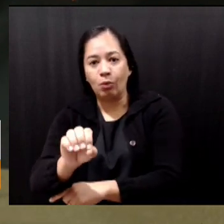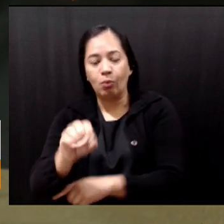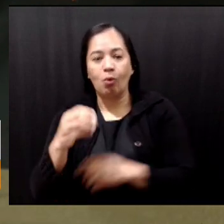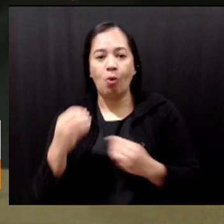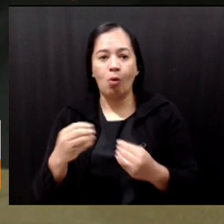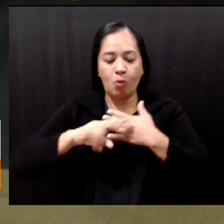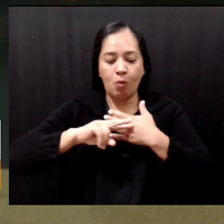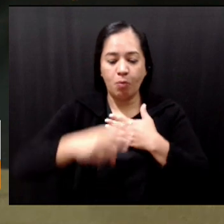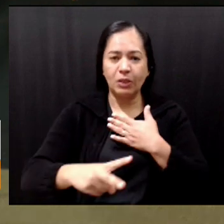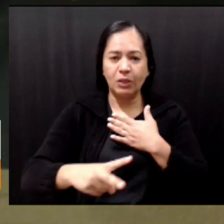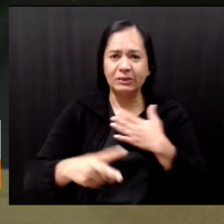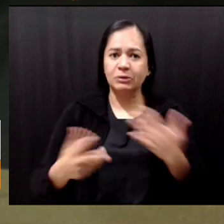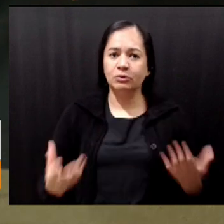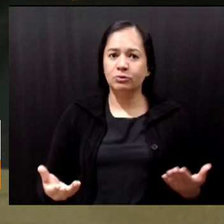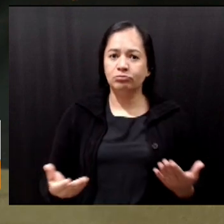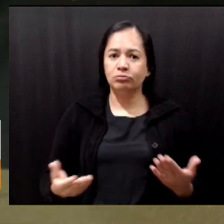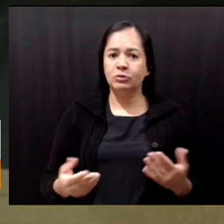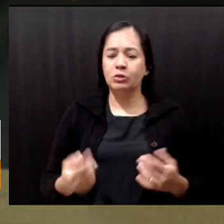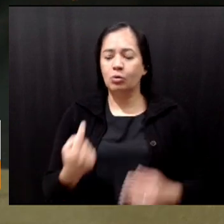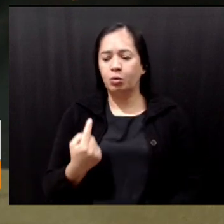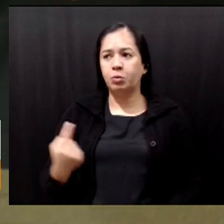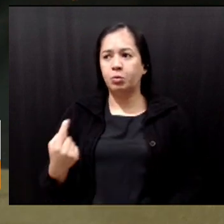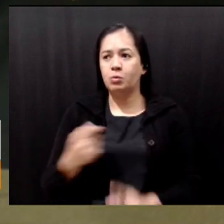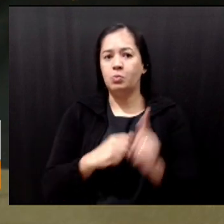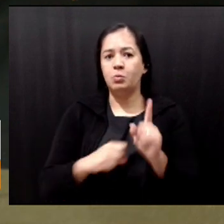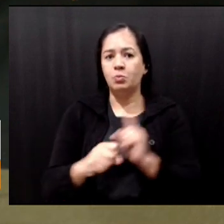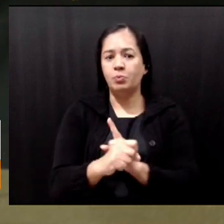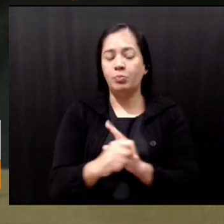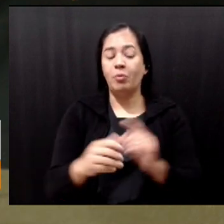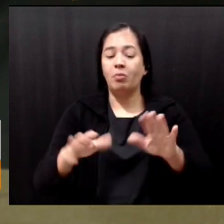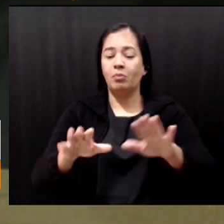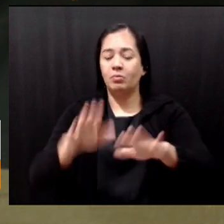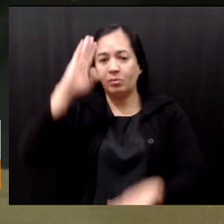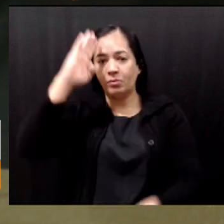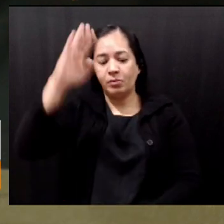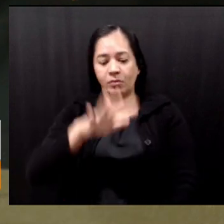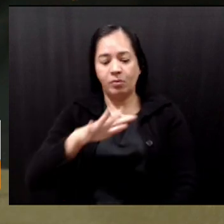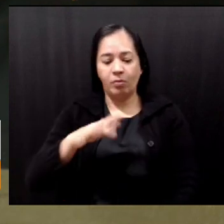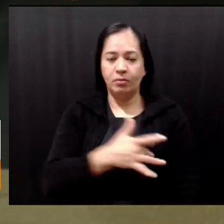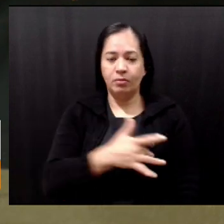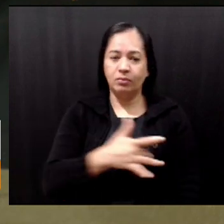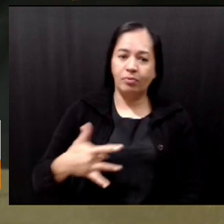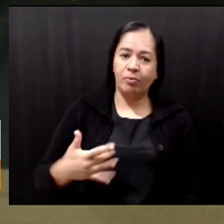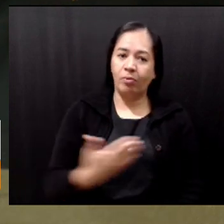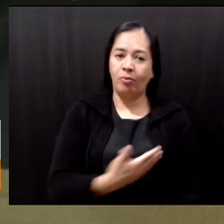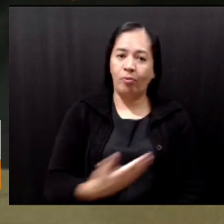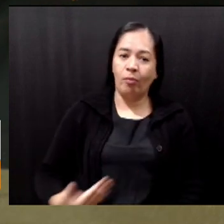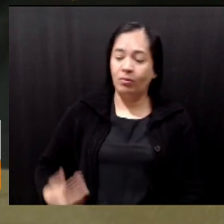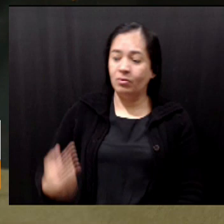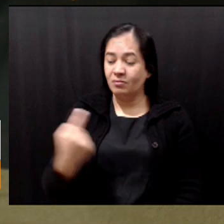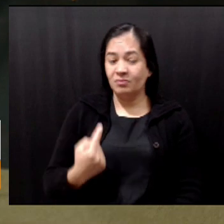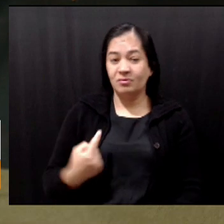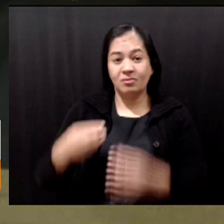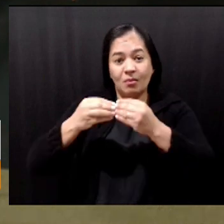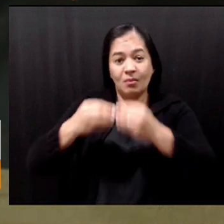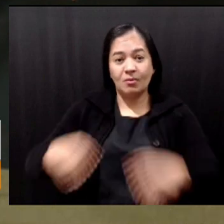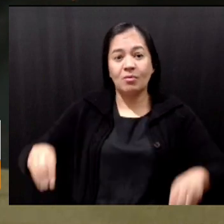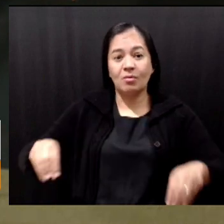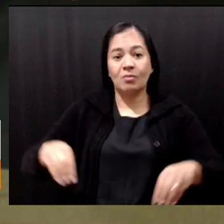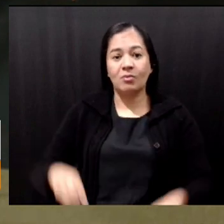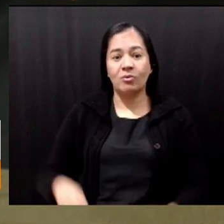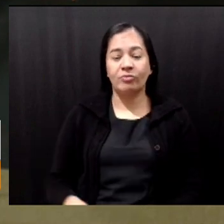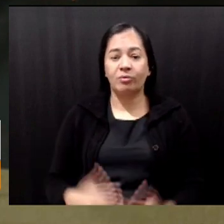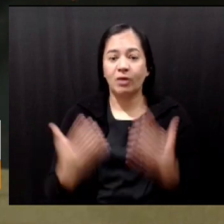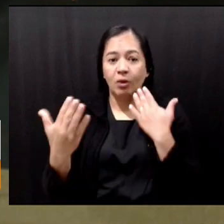solidão e do isolamento social na saúde pública. A solidão, gente, é tão prejudicial quanto fumar 15 cigarros